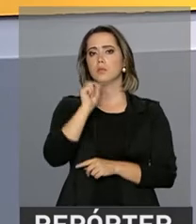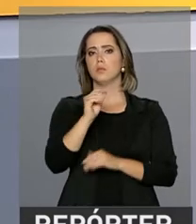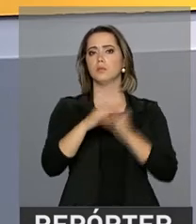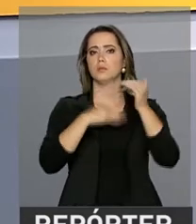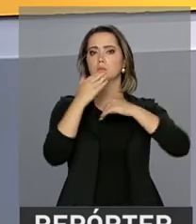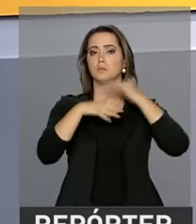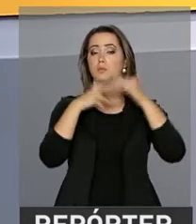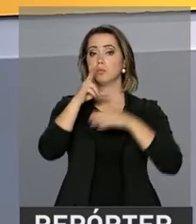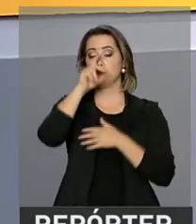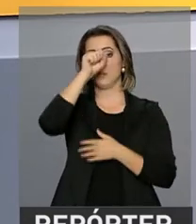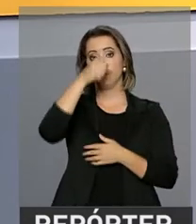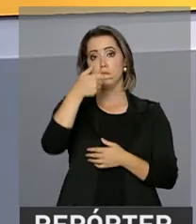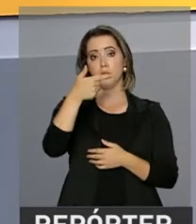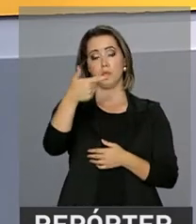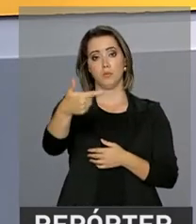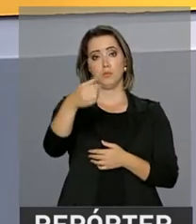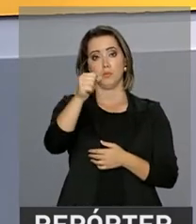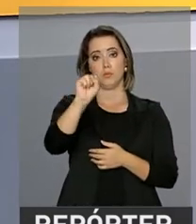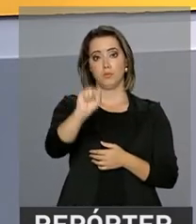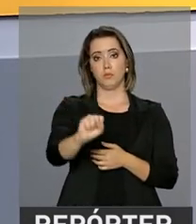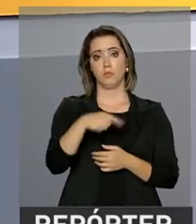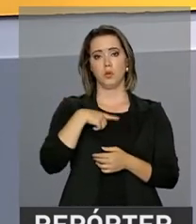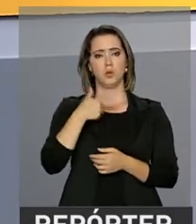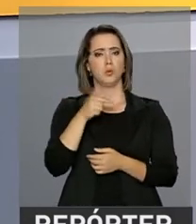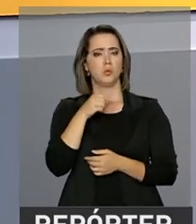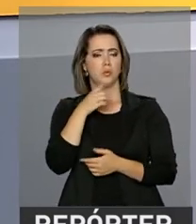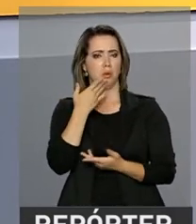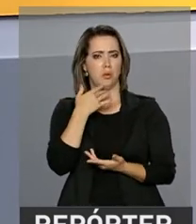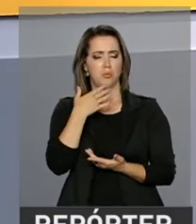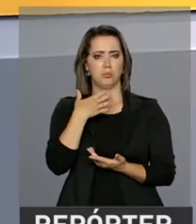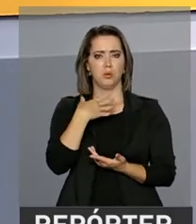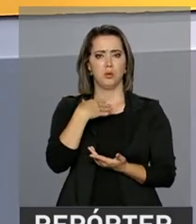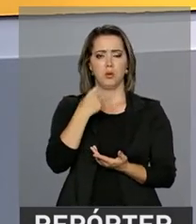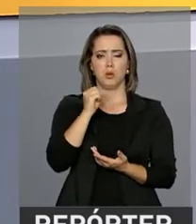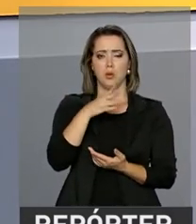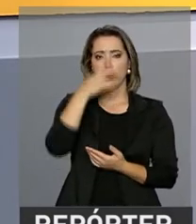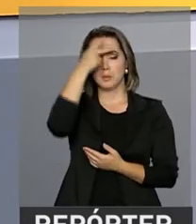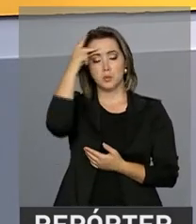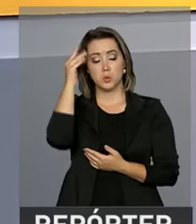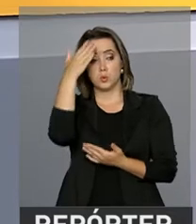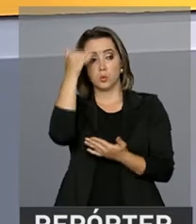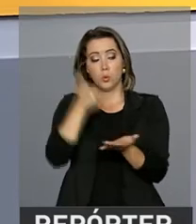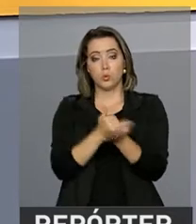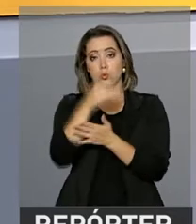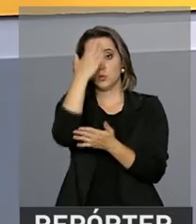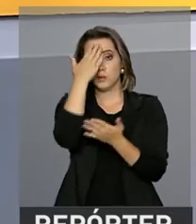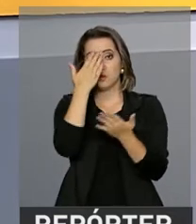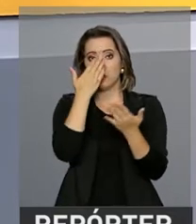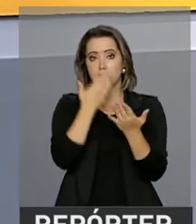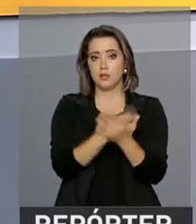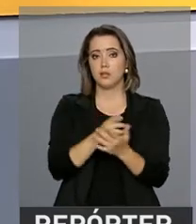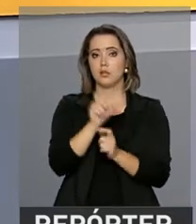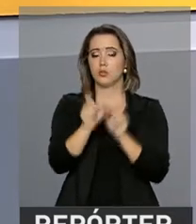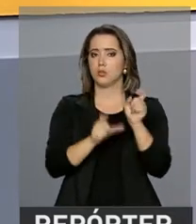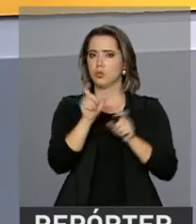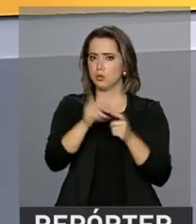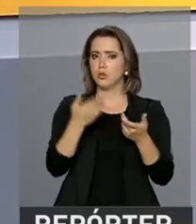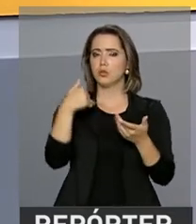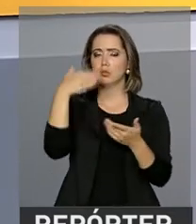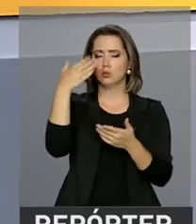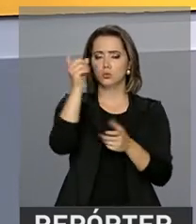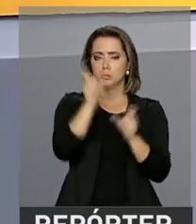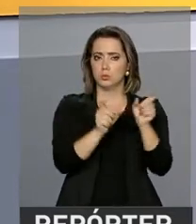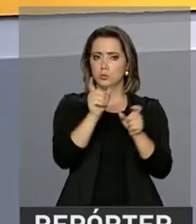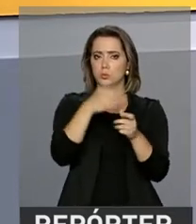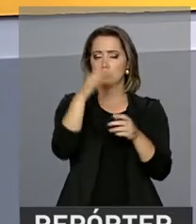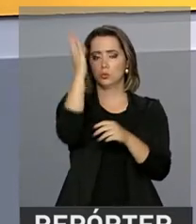deve ser forte em 2018 e que não vê pessimismo entre os investidores estrangeiros. Para Meirelles, o clima está melhor do